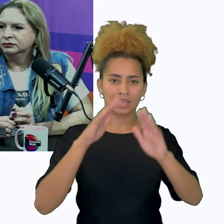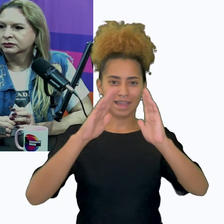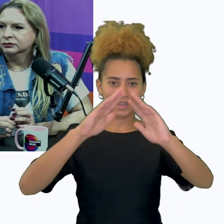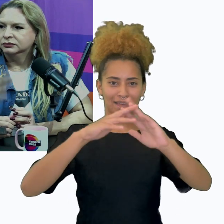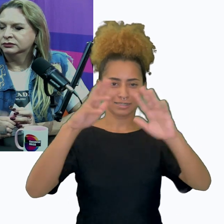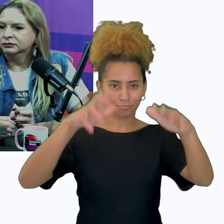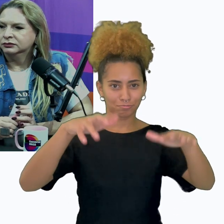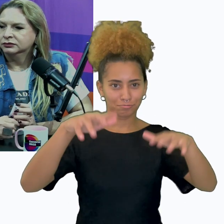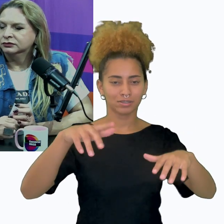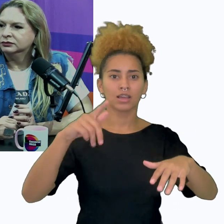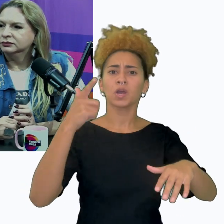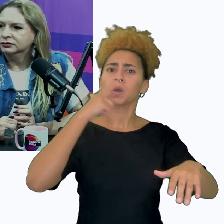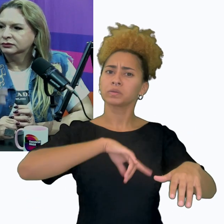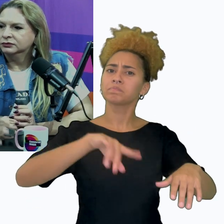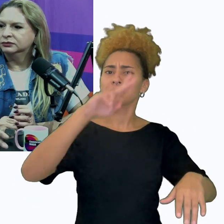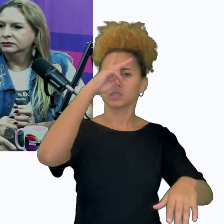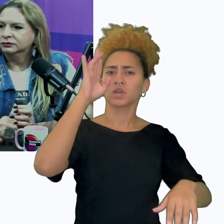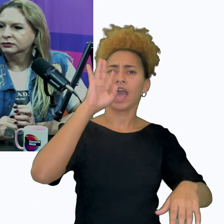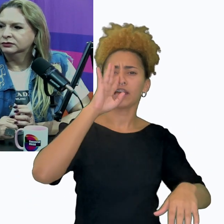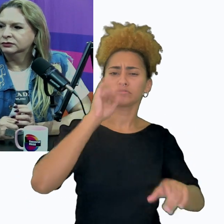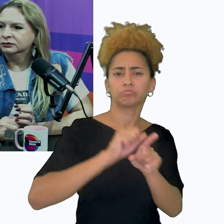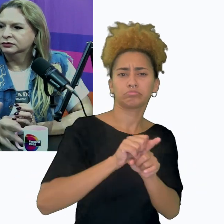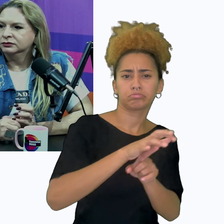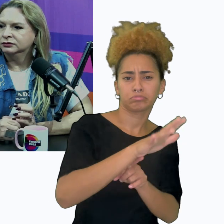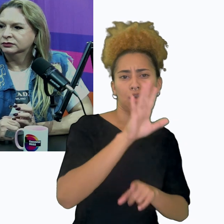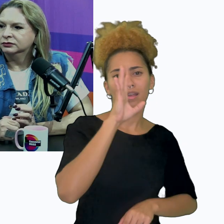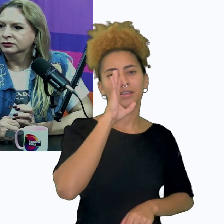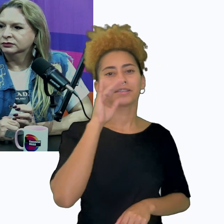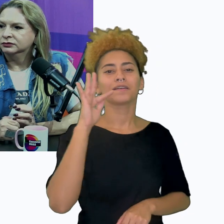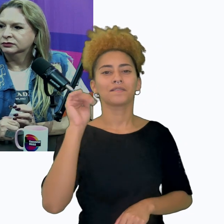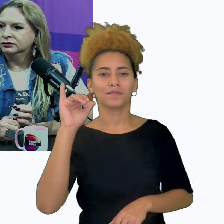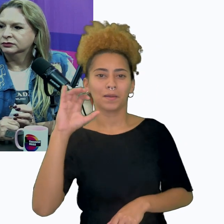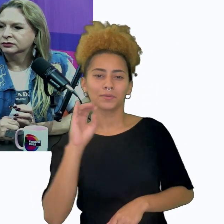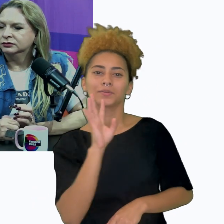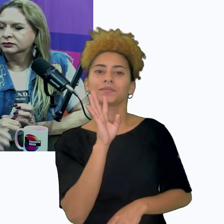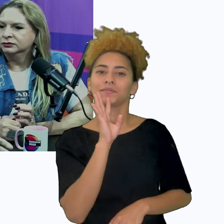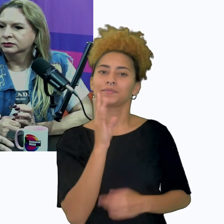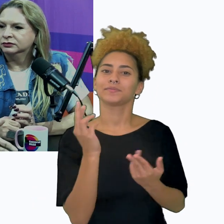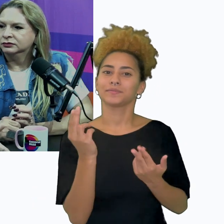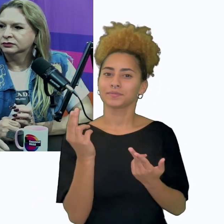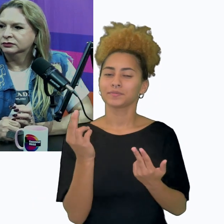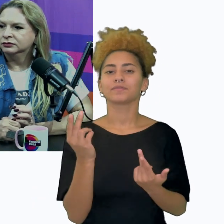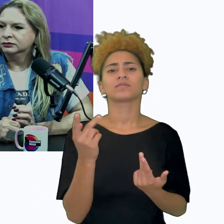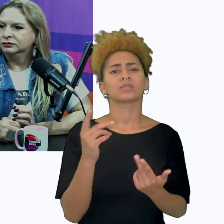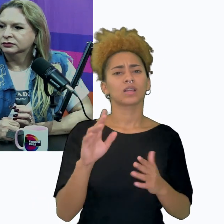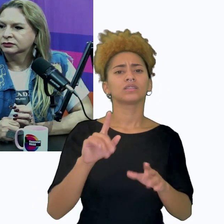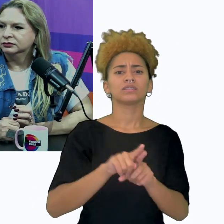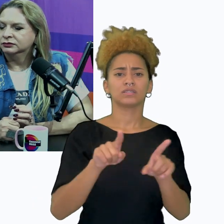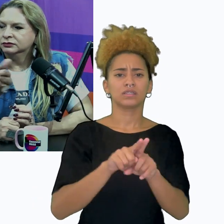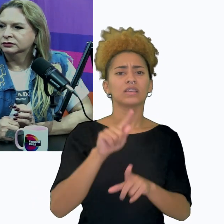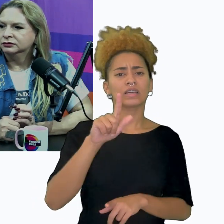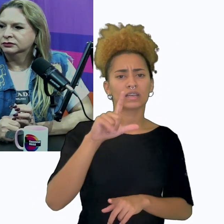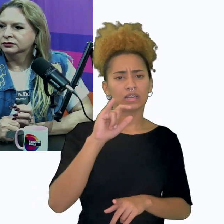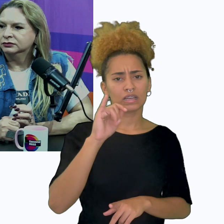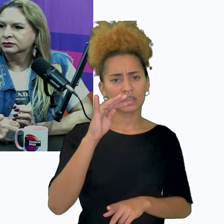aquela casa assombrada, e era Ibope porque era medido, o Fábio sabe que ele era diretor de lá, era medida Ibope, era lá em